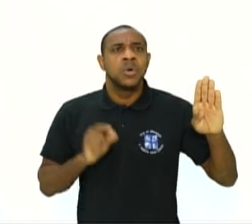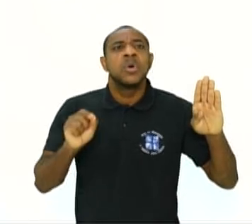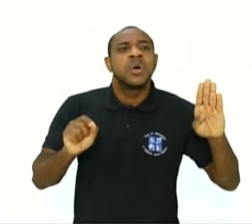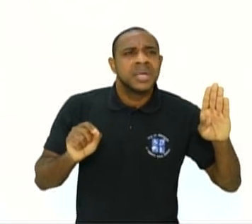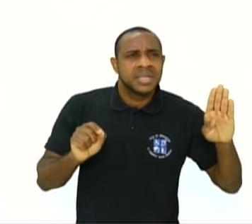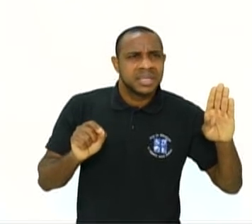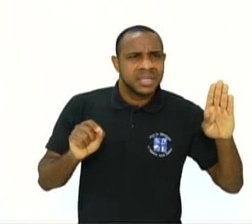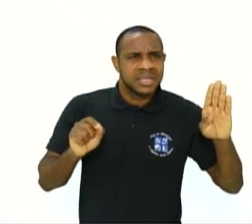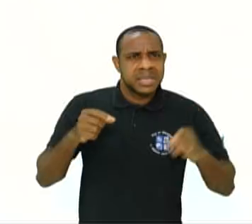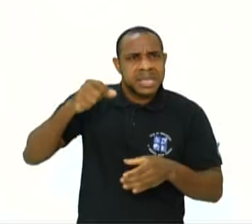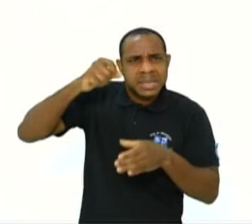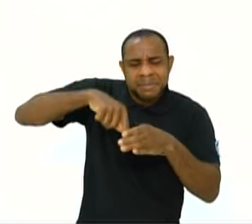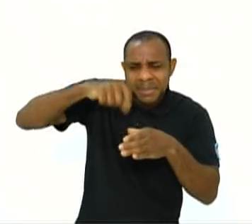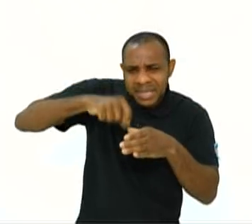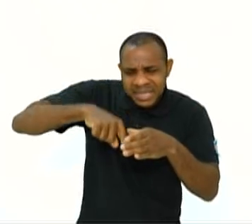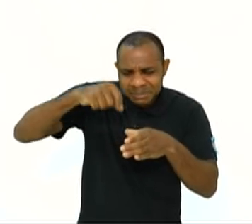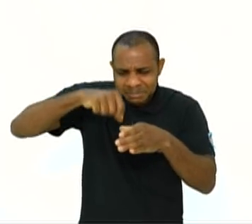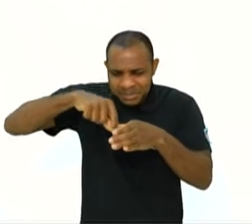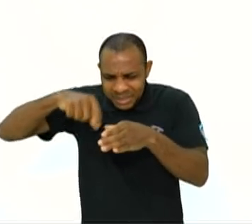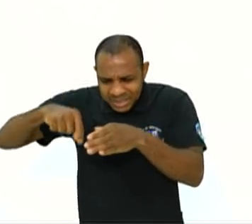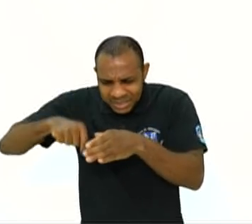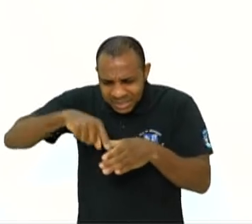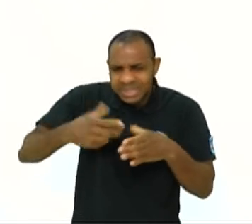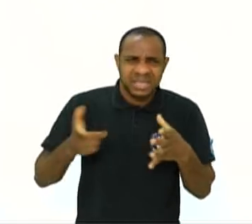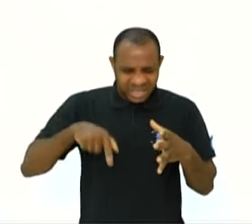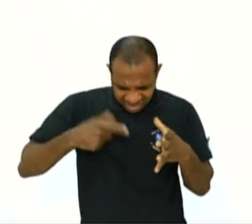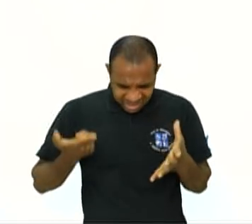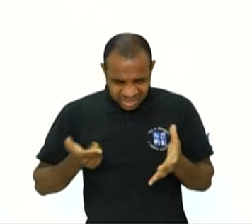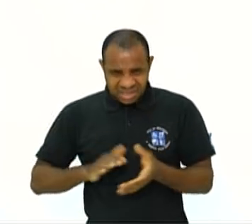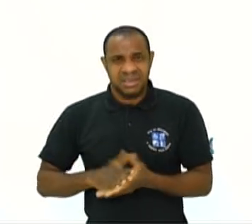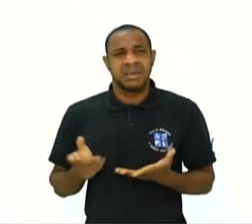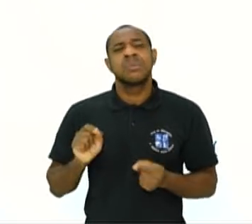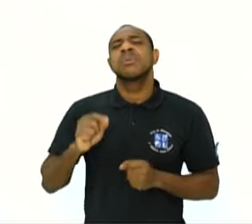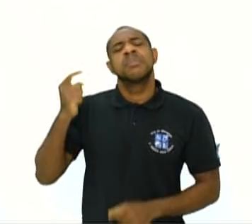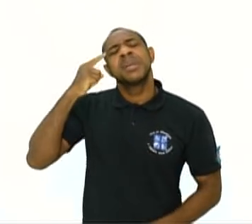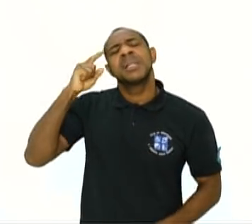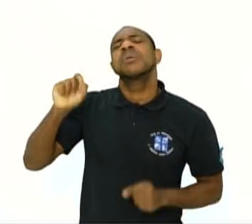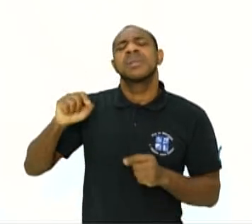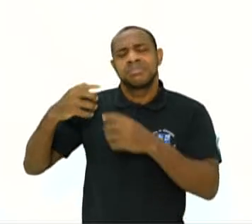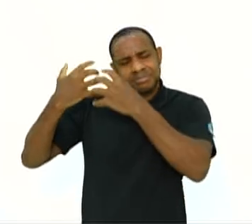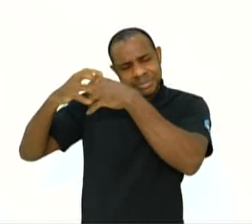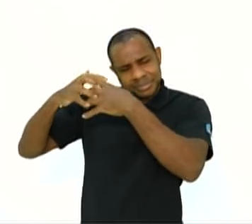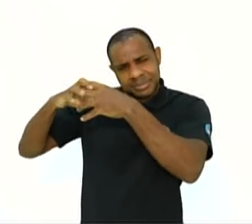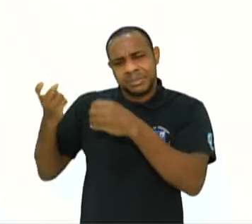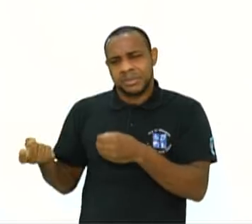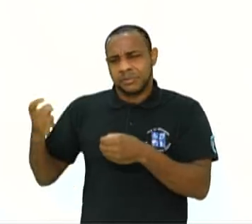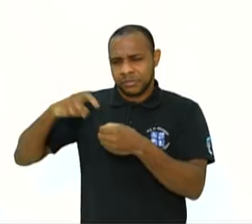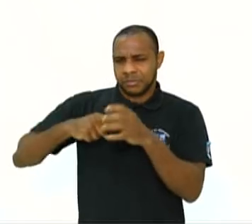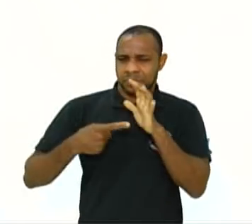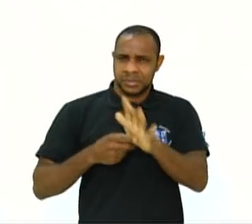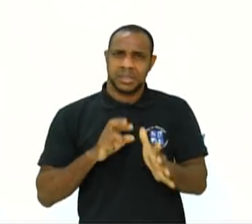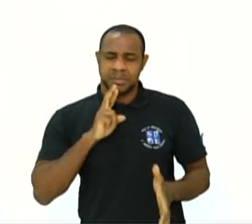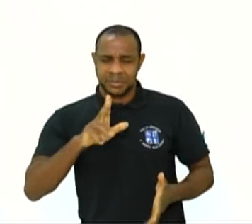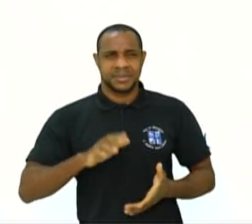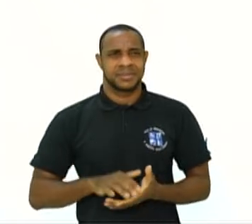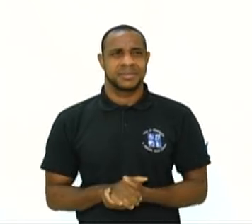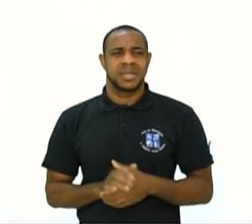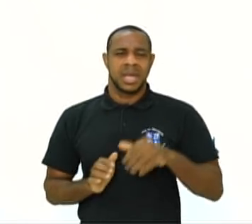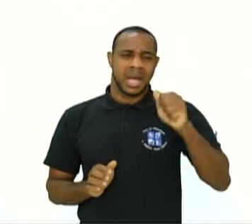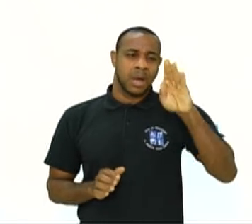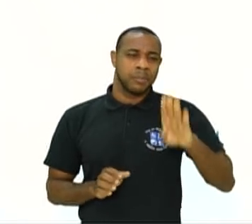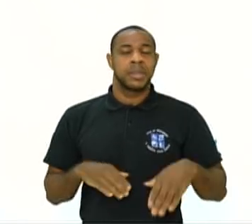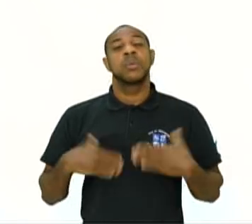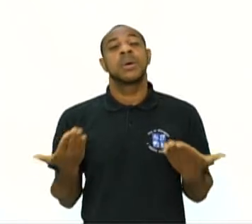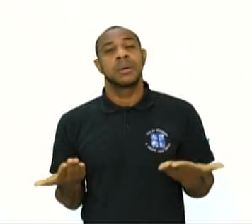na resposta correta? Então, vai lá, pensando e escreve aí no chat pra gente. Letra A ou B?